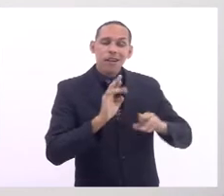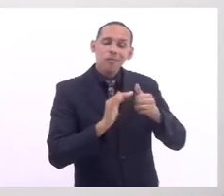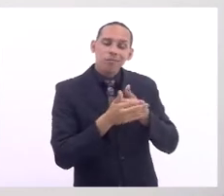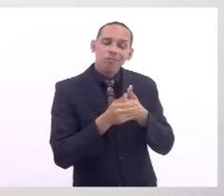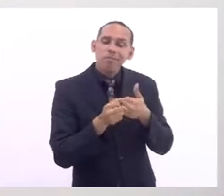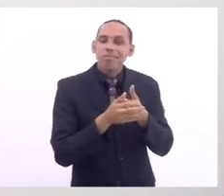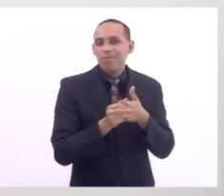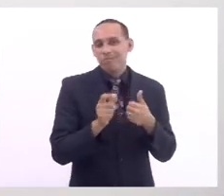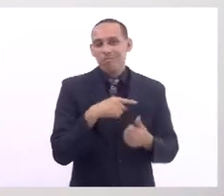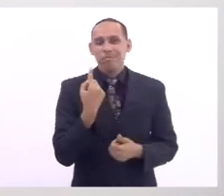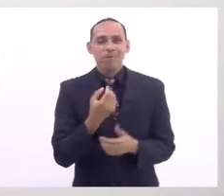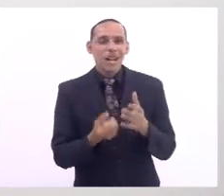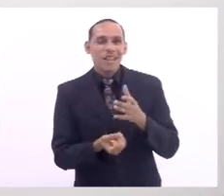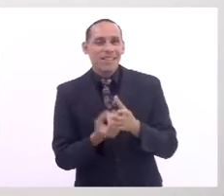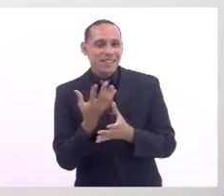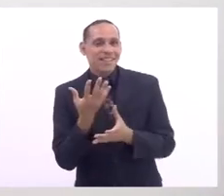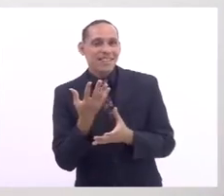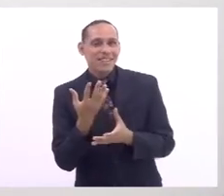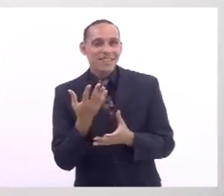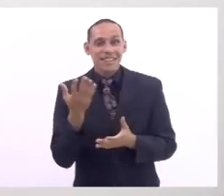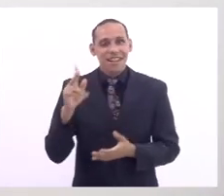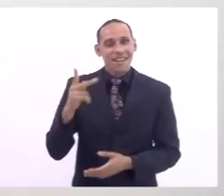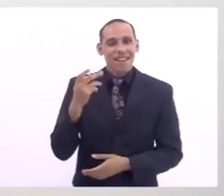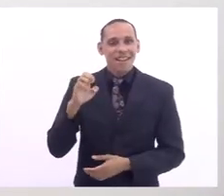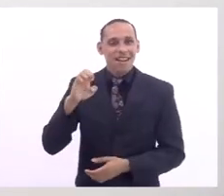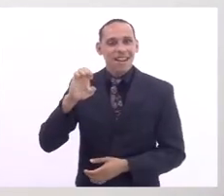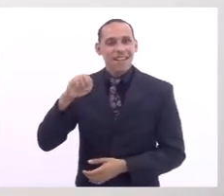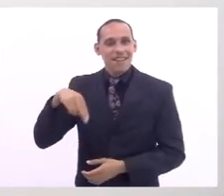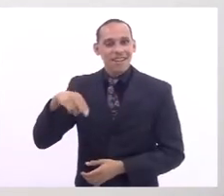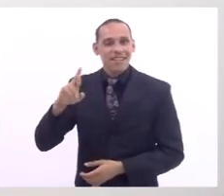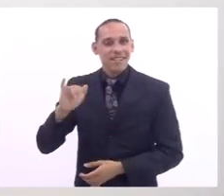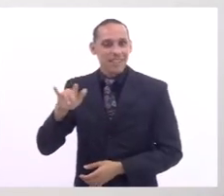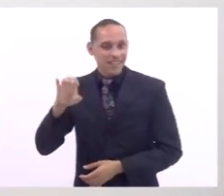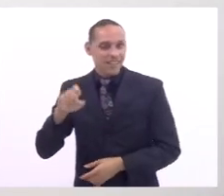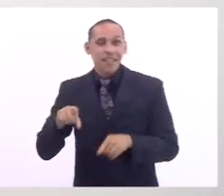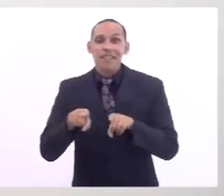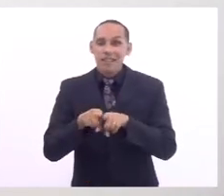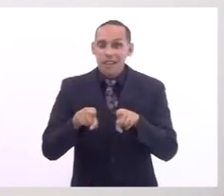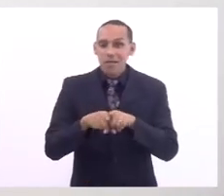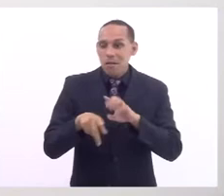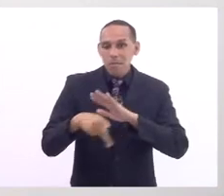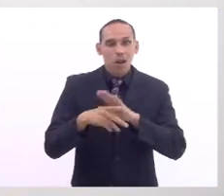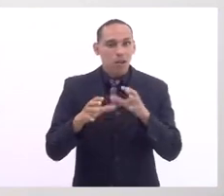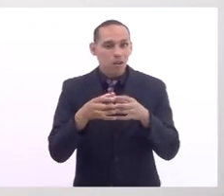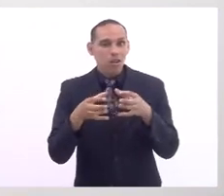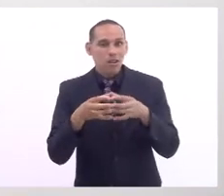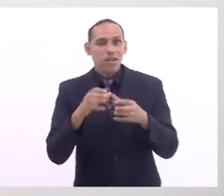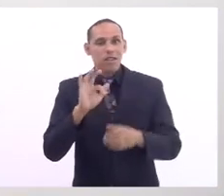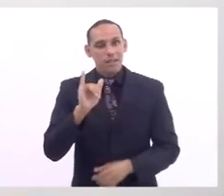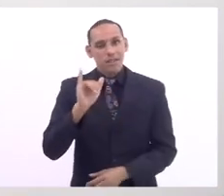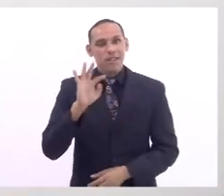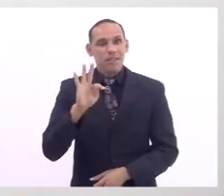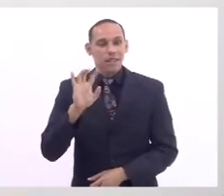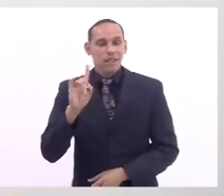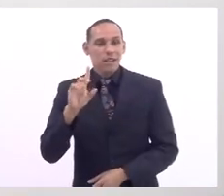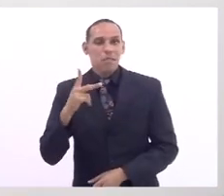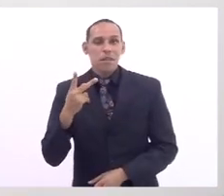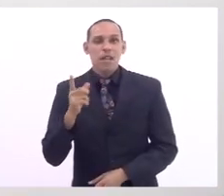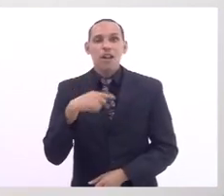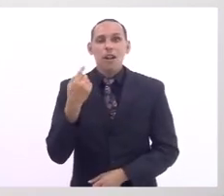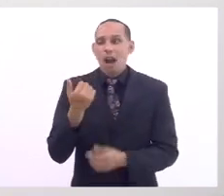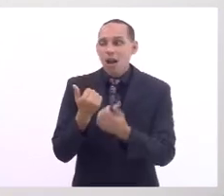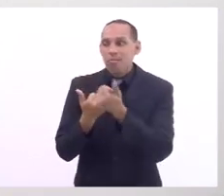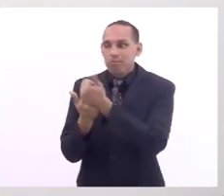de afeto né que a gente constrói o Henrique tão e do conselho do itdp e o aprecio muito toda a colaboração que a gente